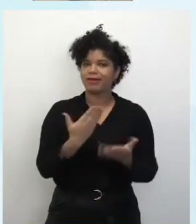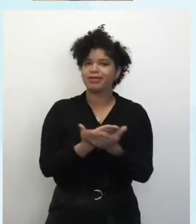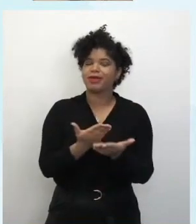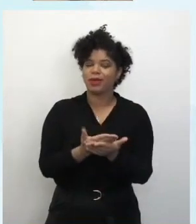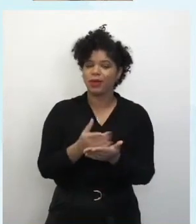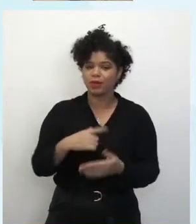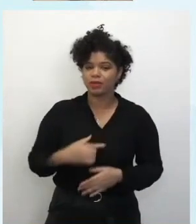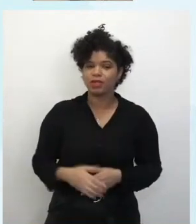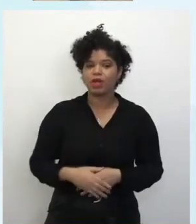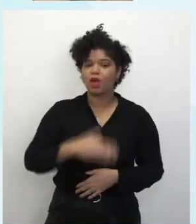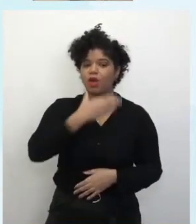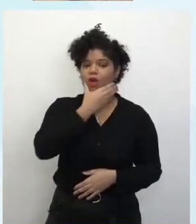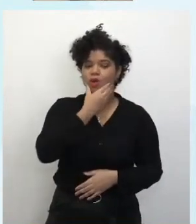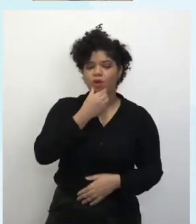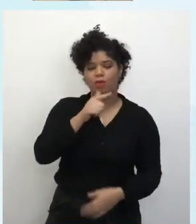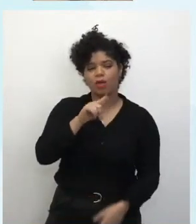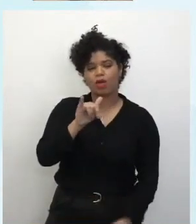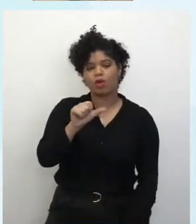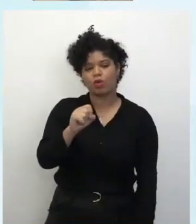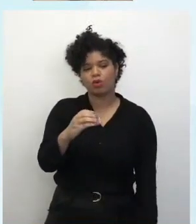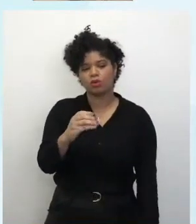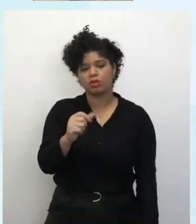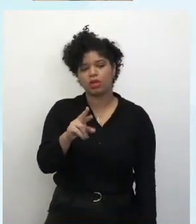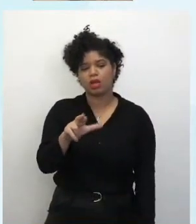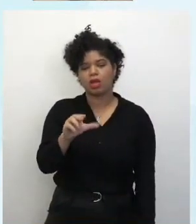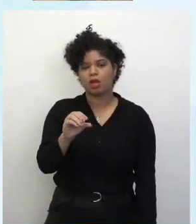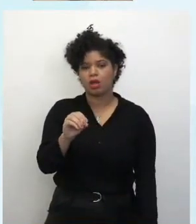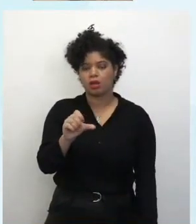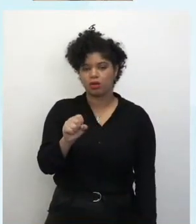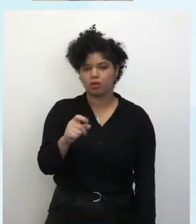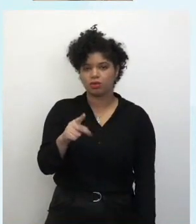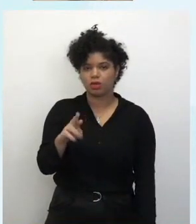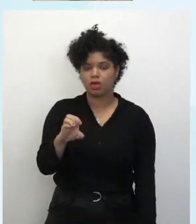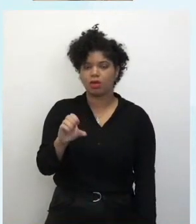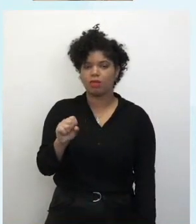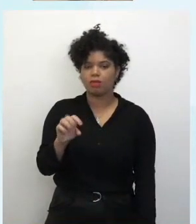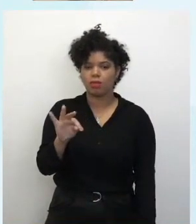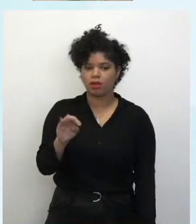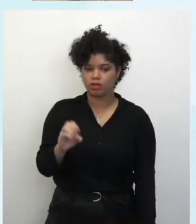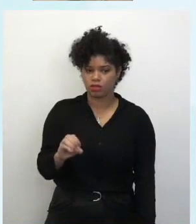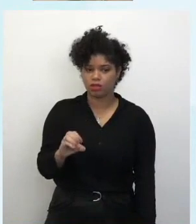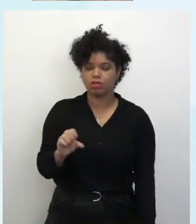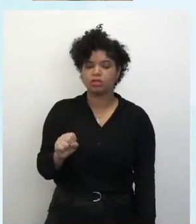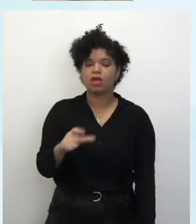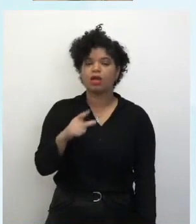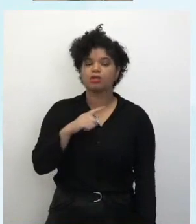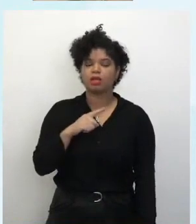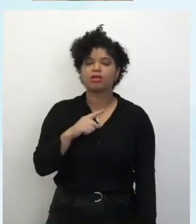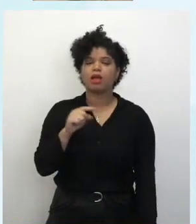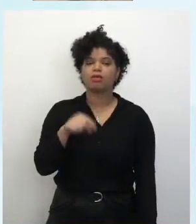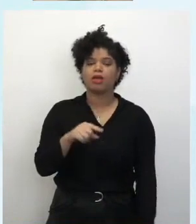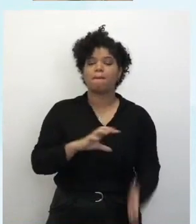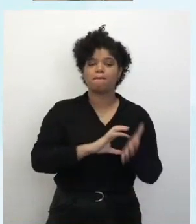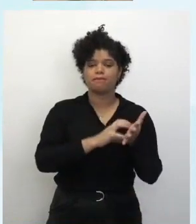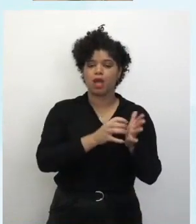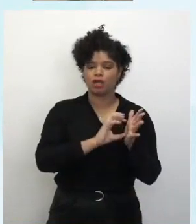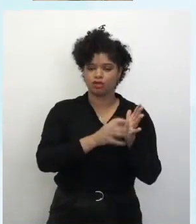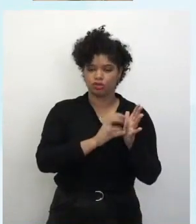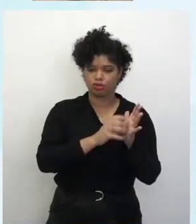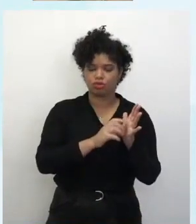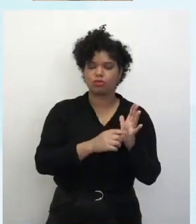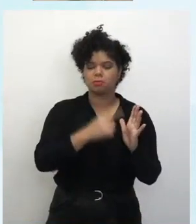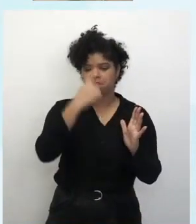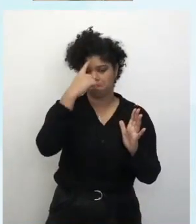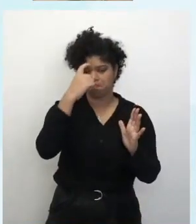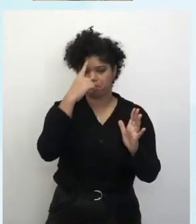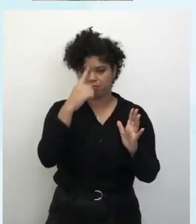aula a gente tem o Luís Carlos Prestes que vai fundar a Aliança Nacional Libertadora de orientação